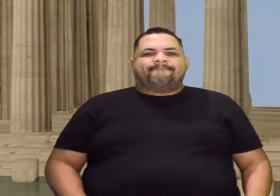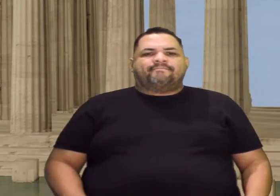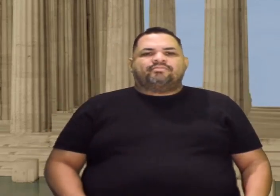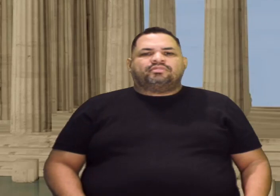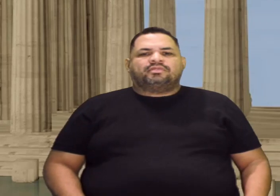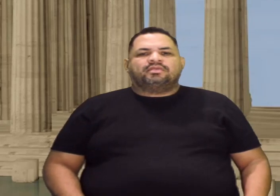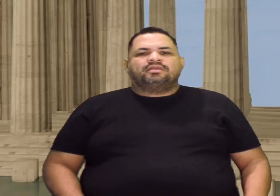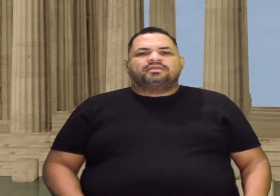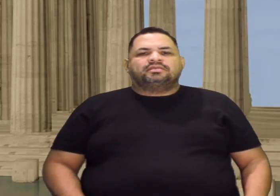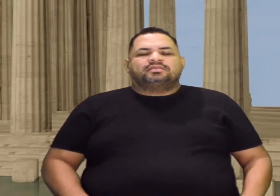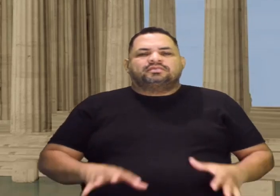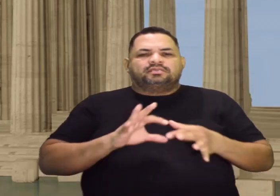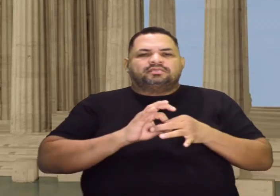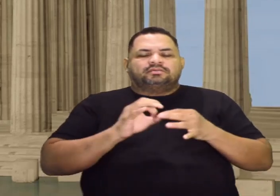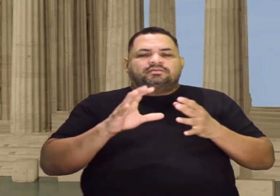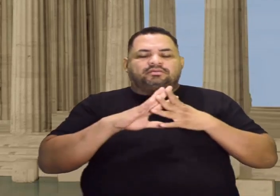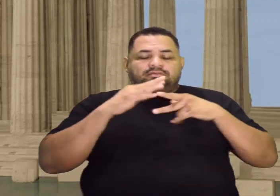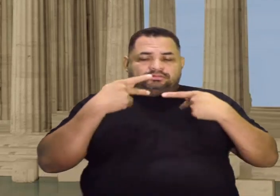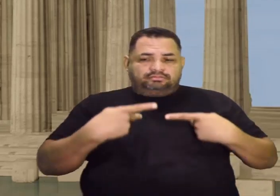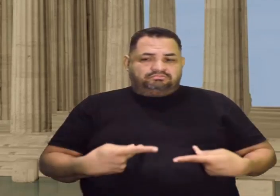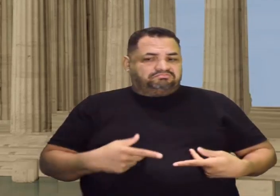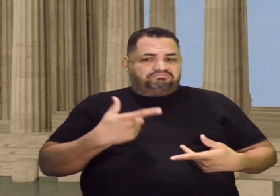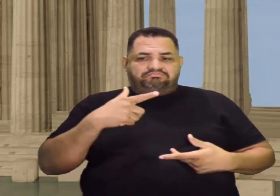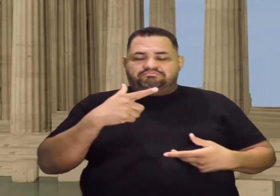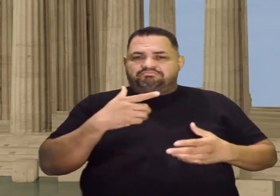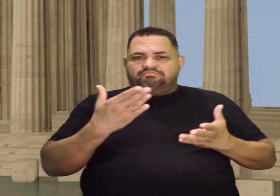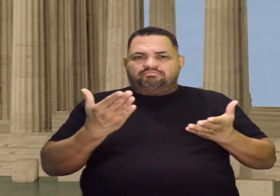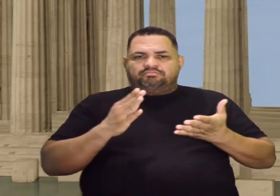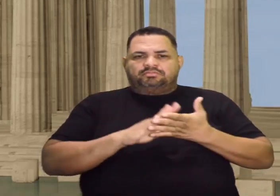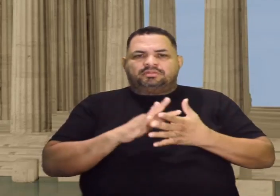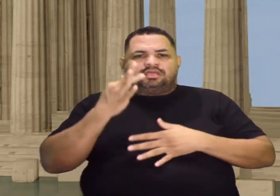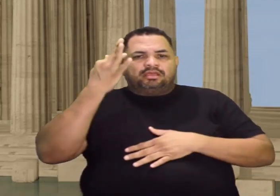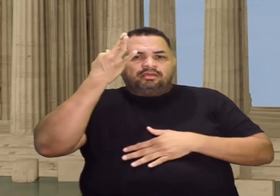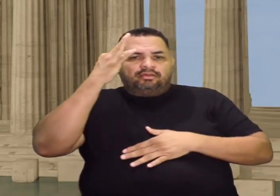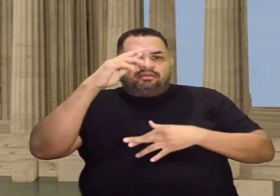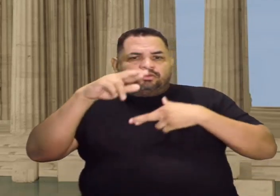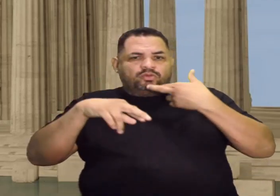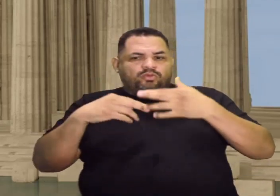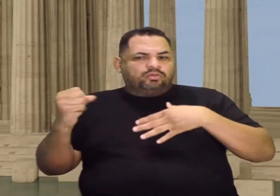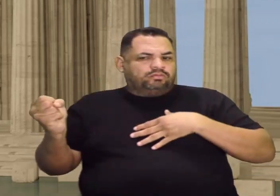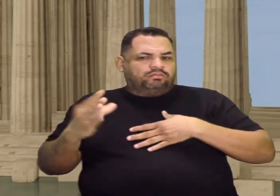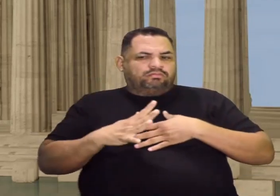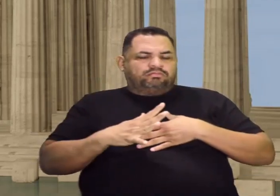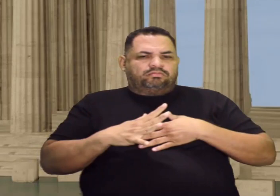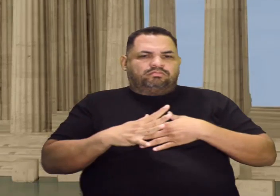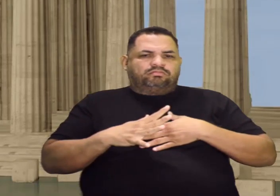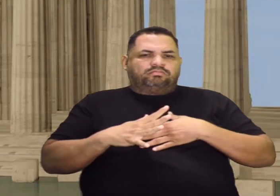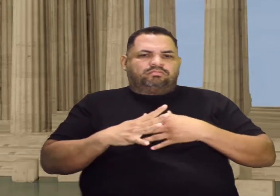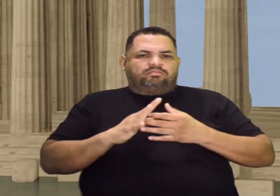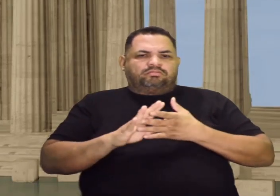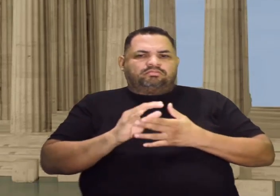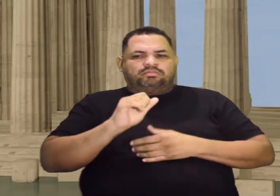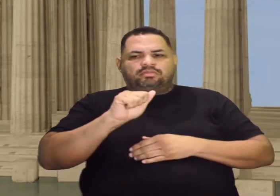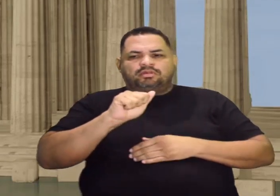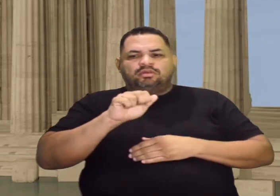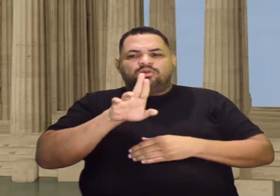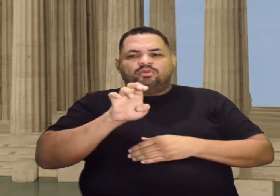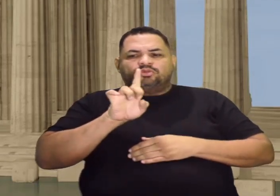das ações, da liberdade humana. Aí não, aí a filosofia renascentista, assim, ó, autonomia